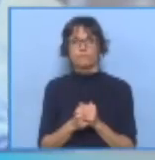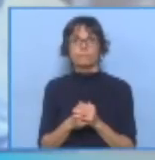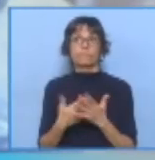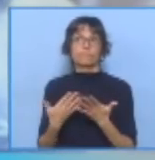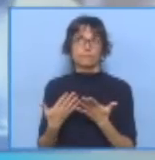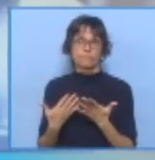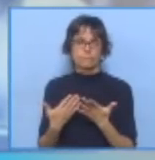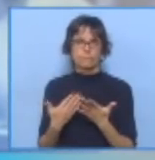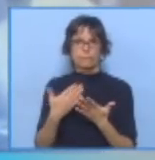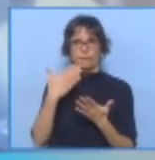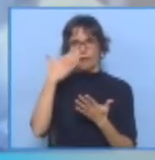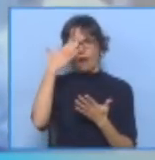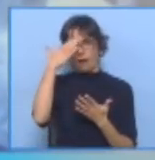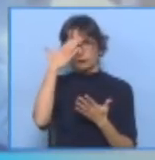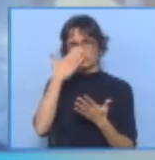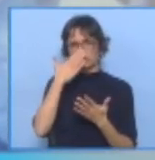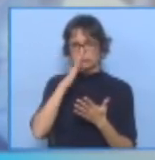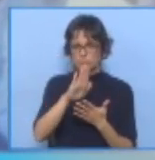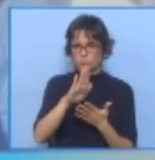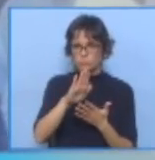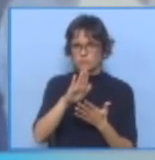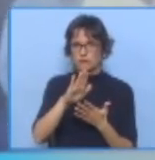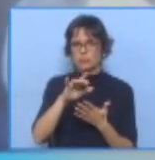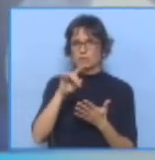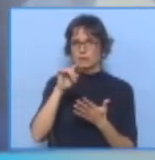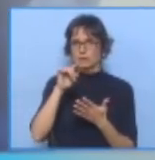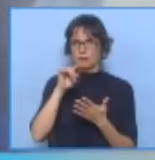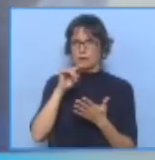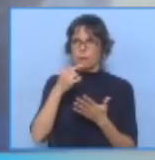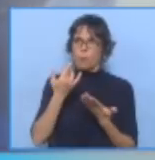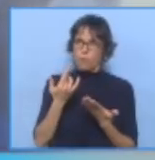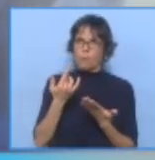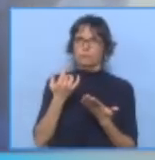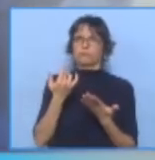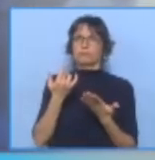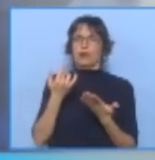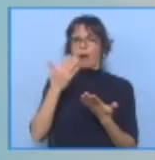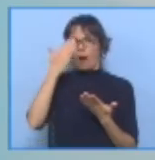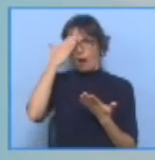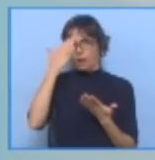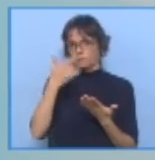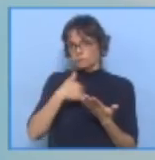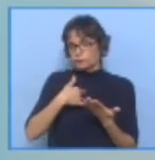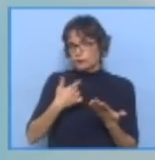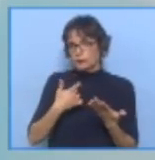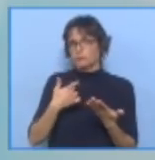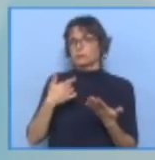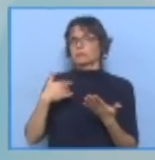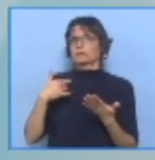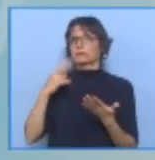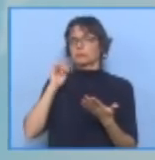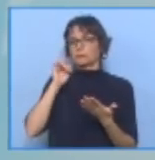A atitude, ou seja, os gestos que é necessário continuar a fazer, creio que são muito importantes.